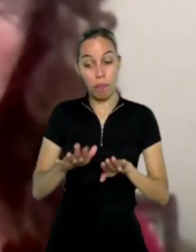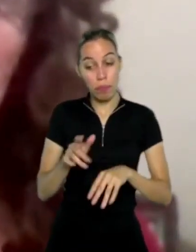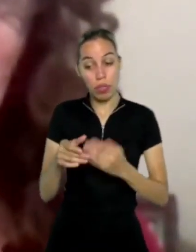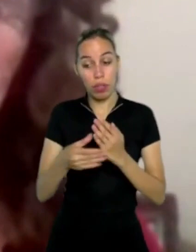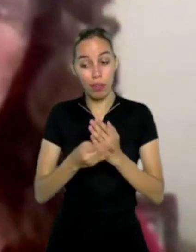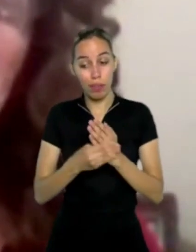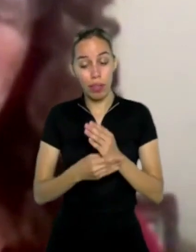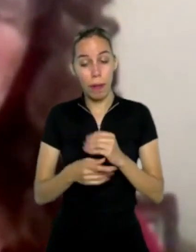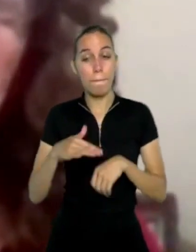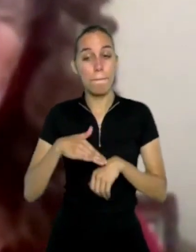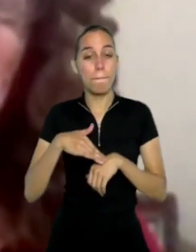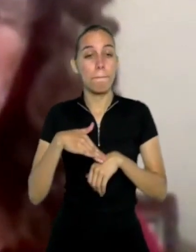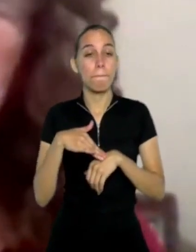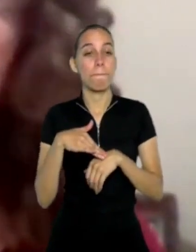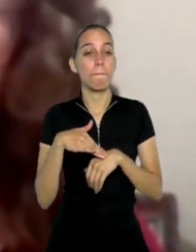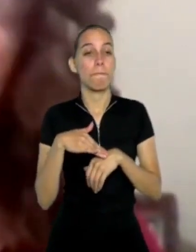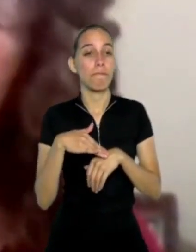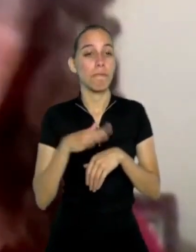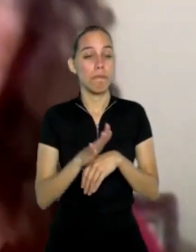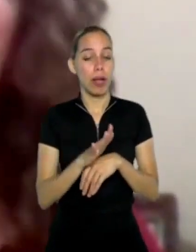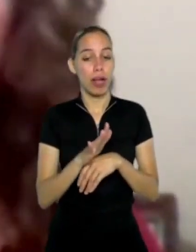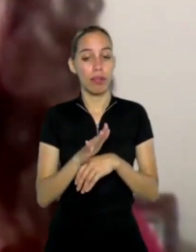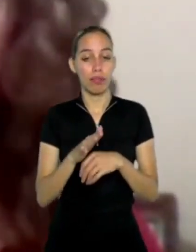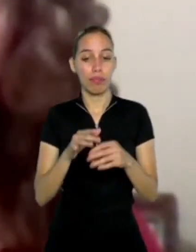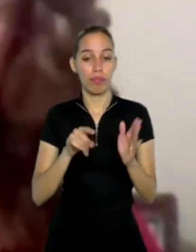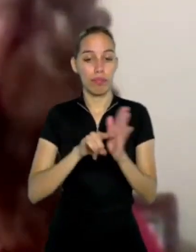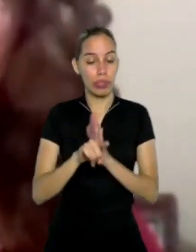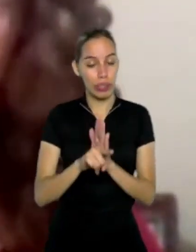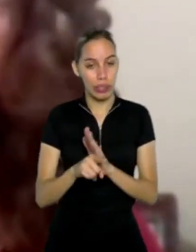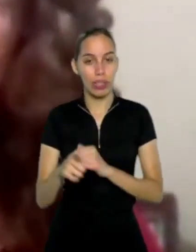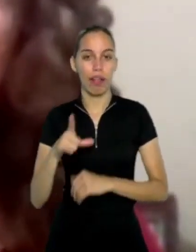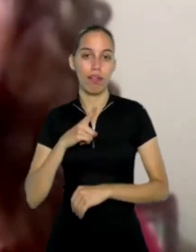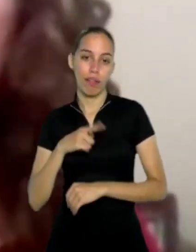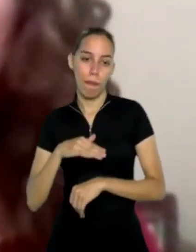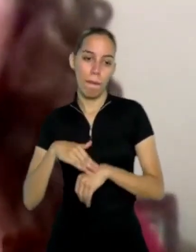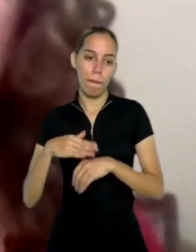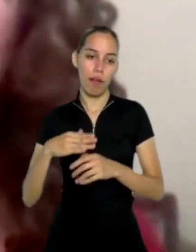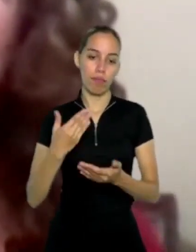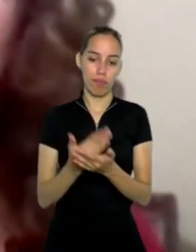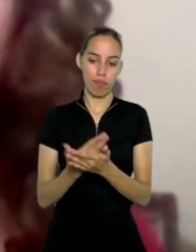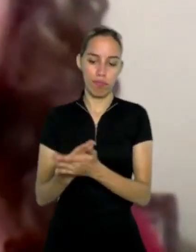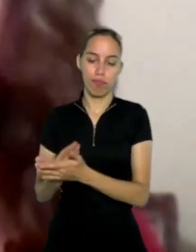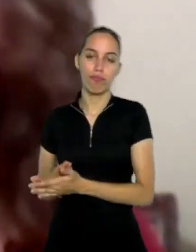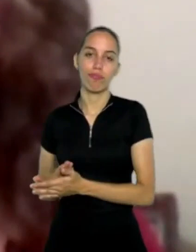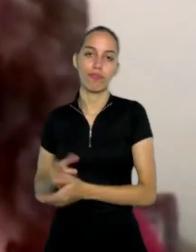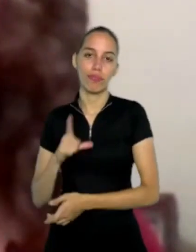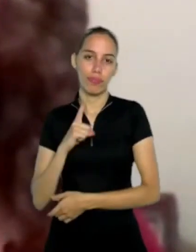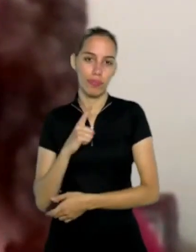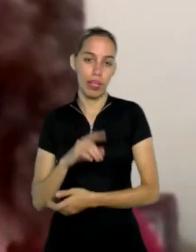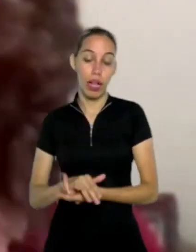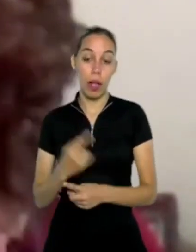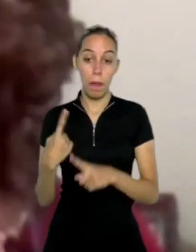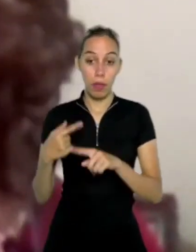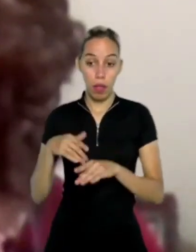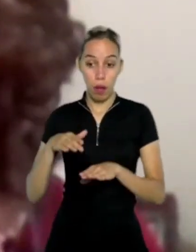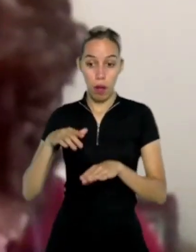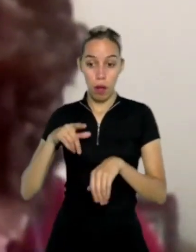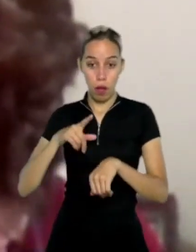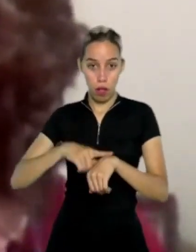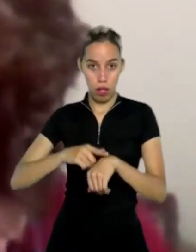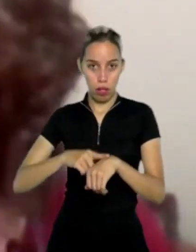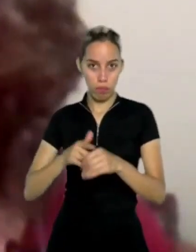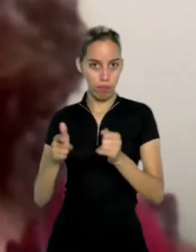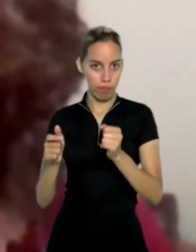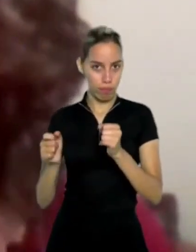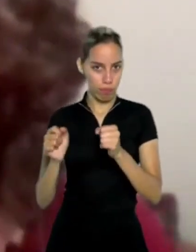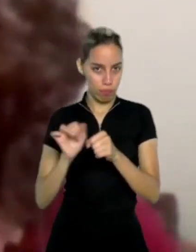que foi mais pesquisado, né? Foi mais estudado, porque durante a pandemia, o que aconteceu?